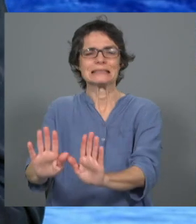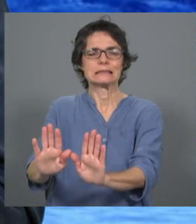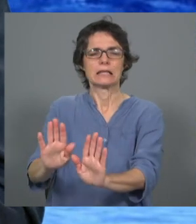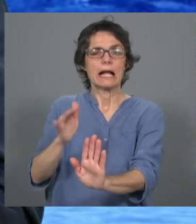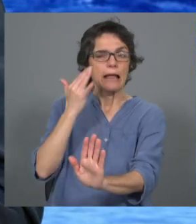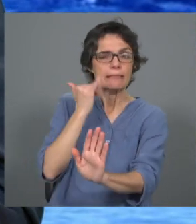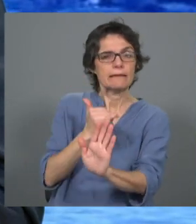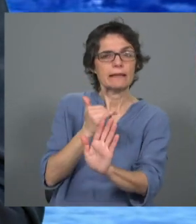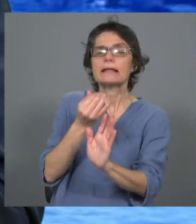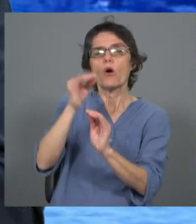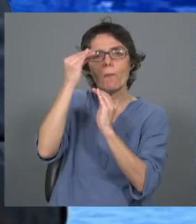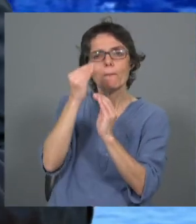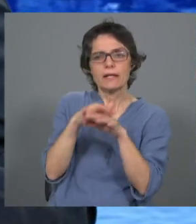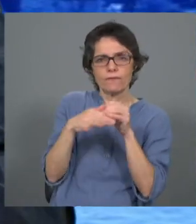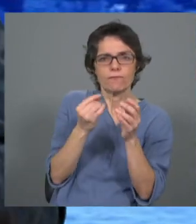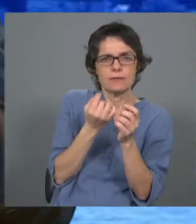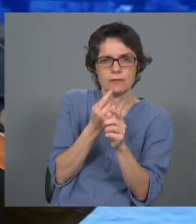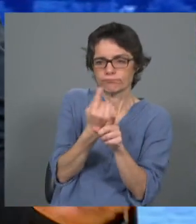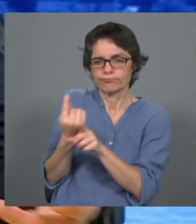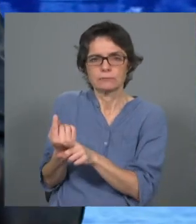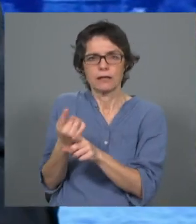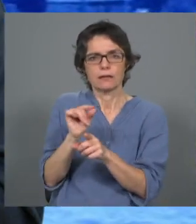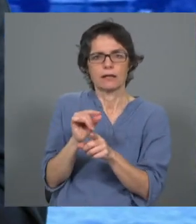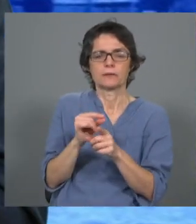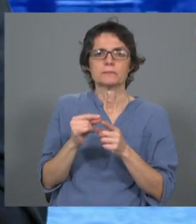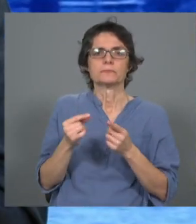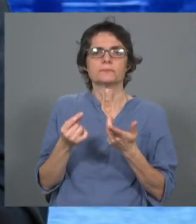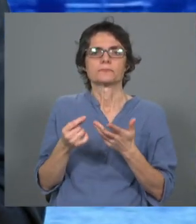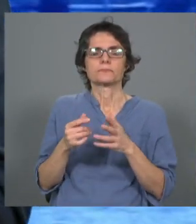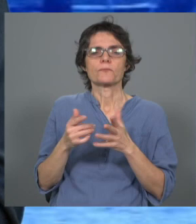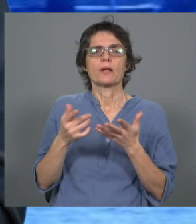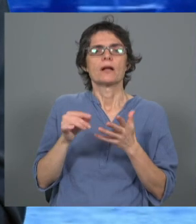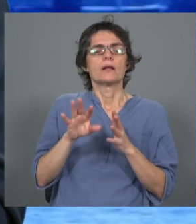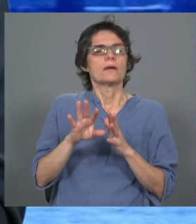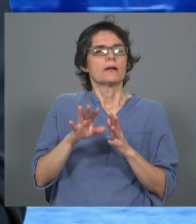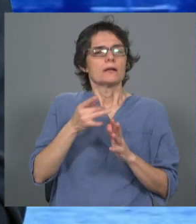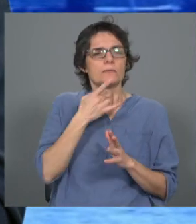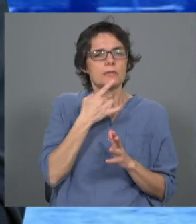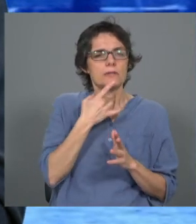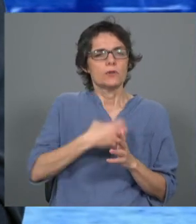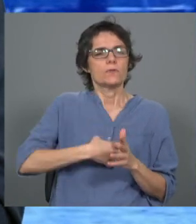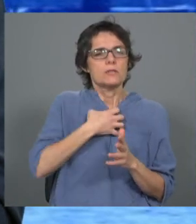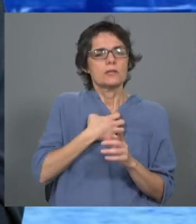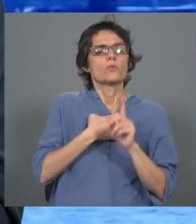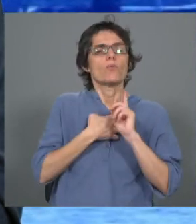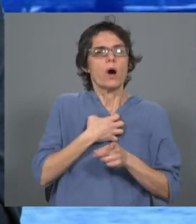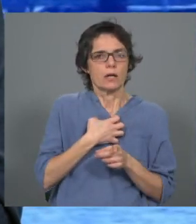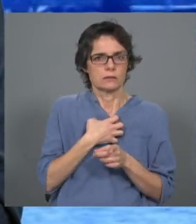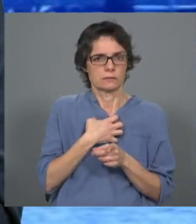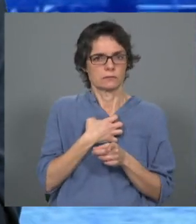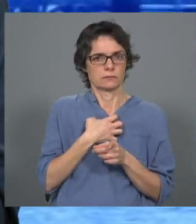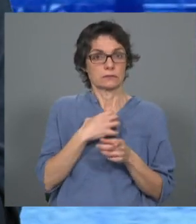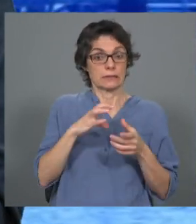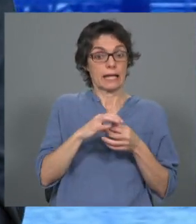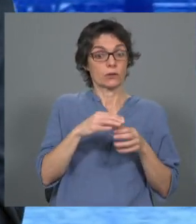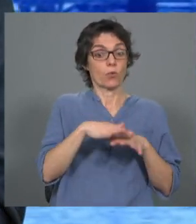aprender a fazer coisas, levar as galhetas ao altar, por exemplo, que percebam o sentido espiritual que está por trás também,